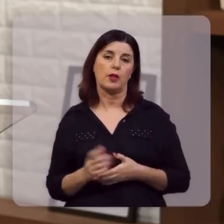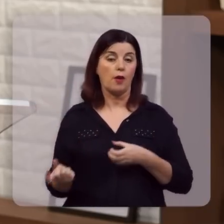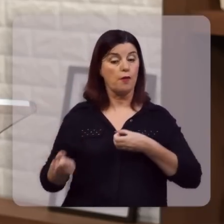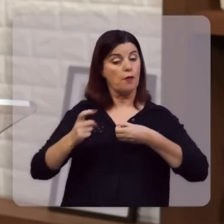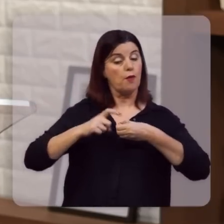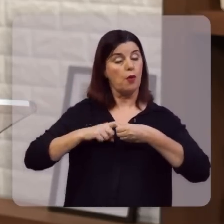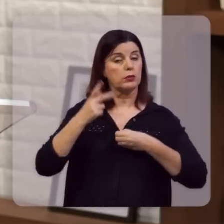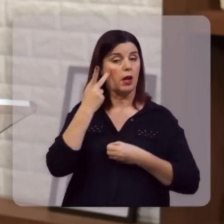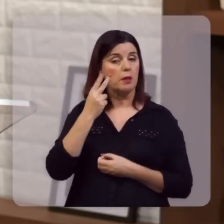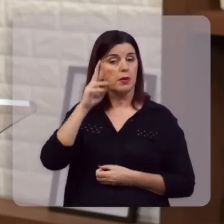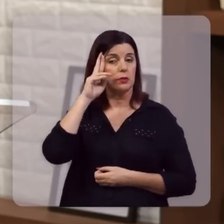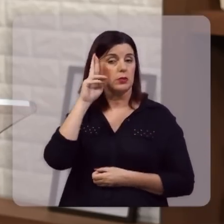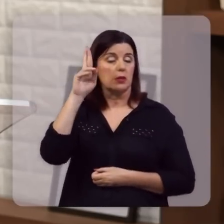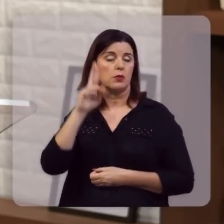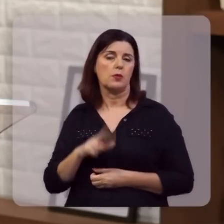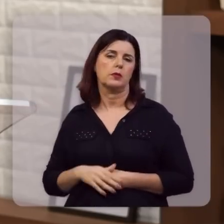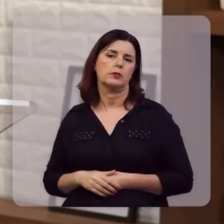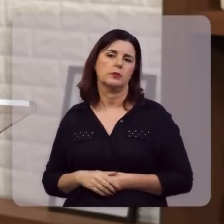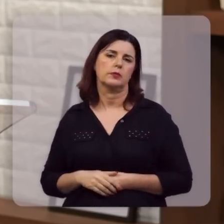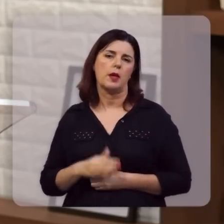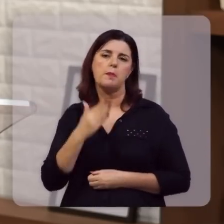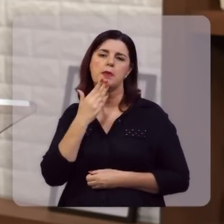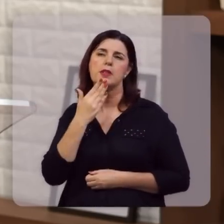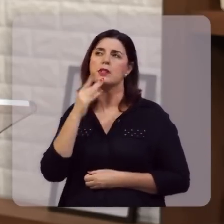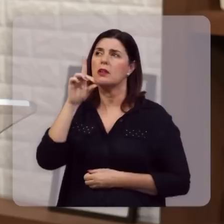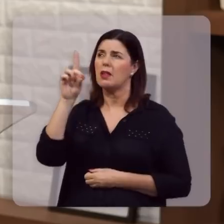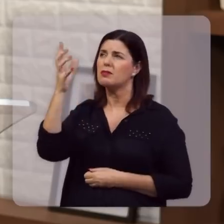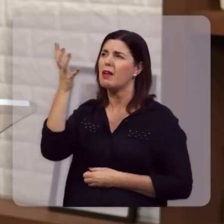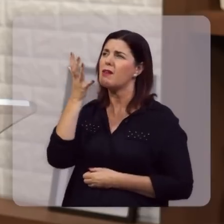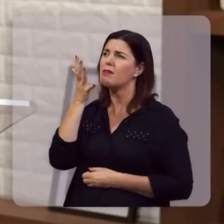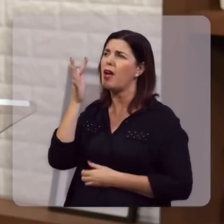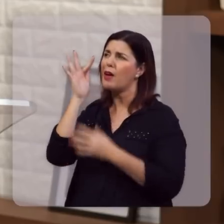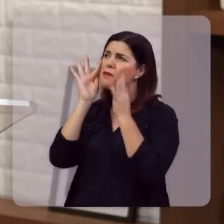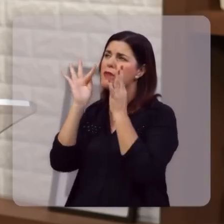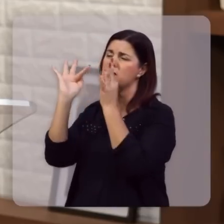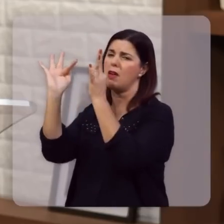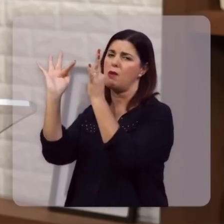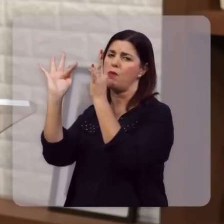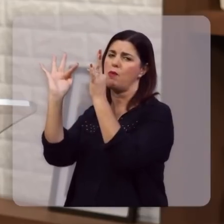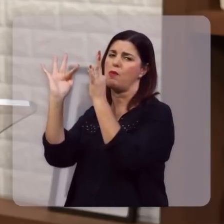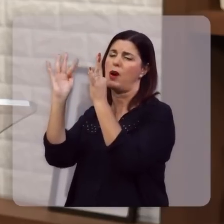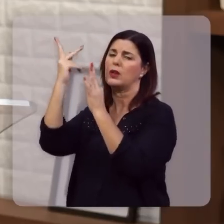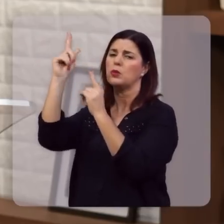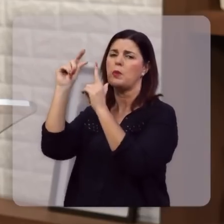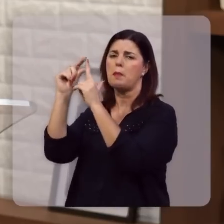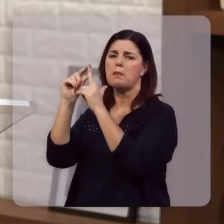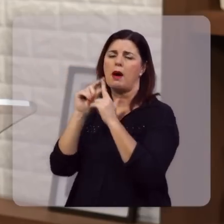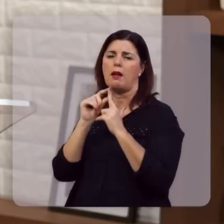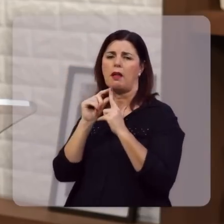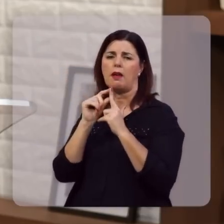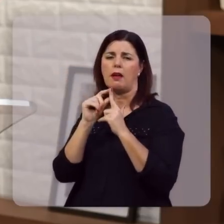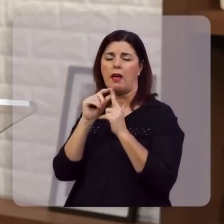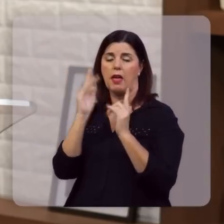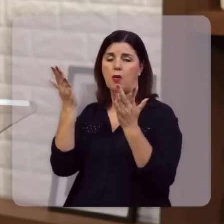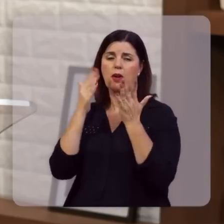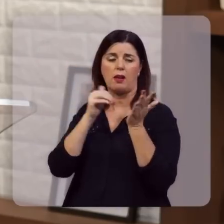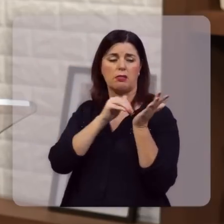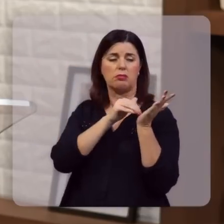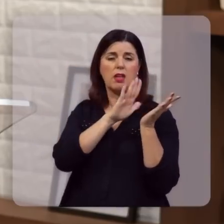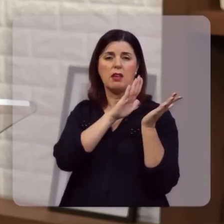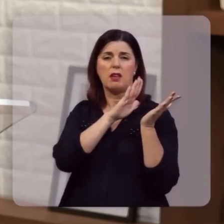a voltar-se para o Senhor e a pedir: Deus, eu quero ser fiel à Tua palavra, eu quero